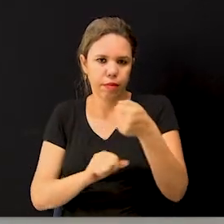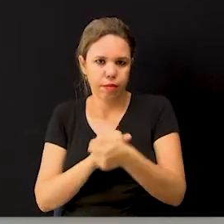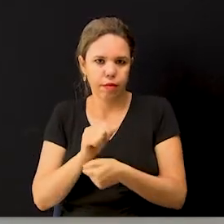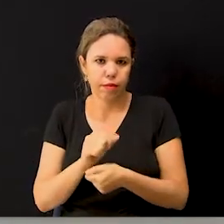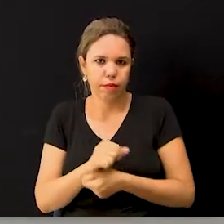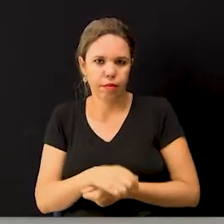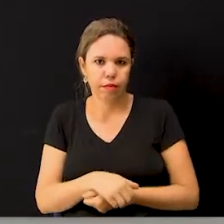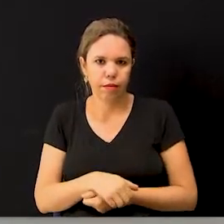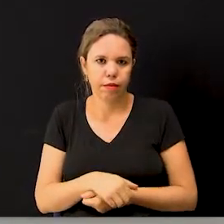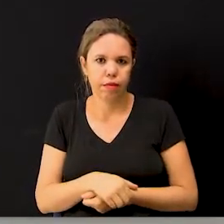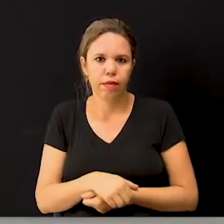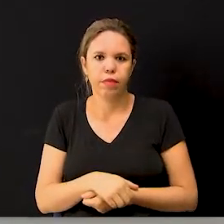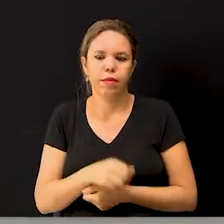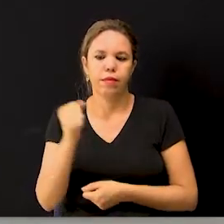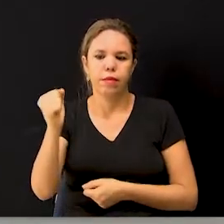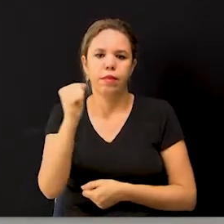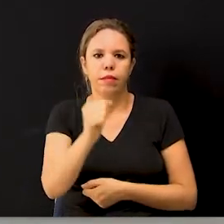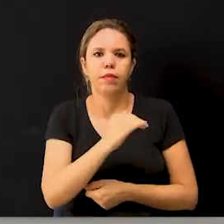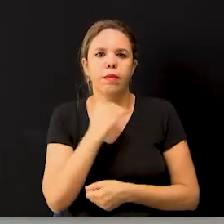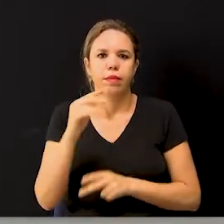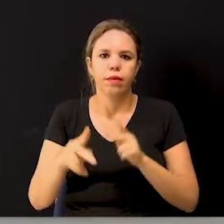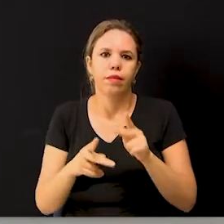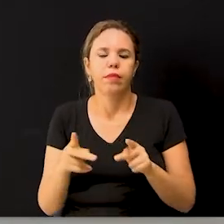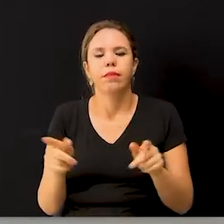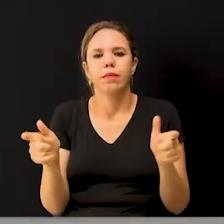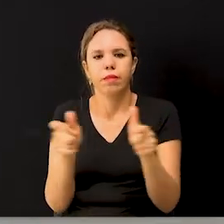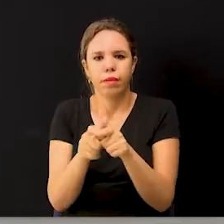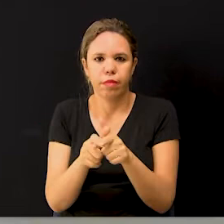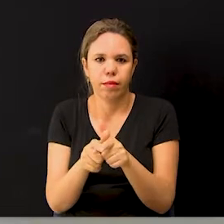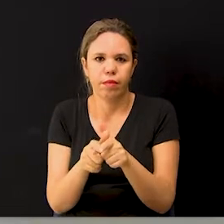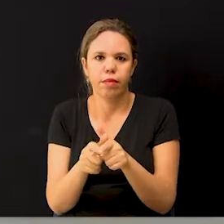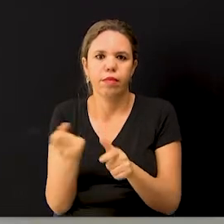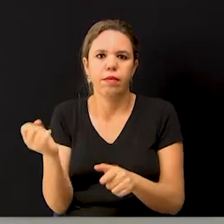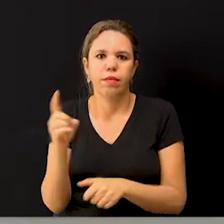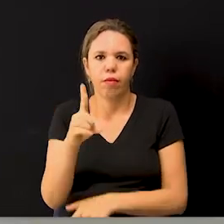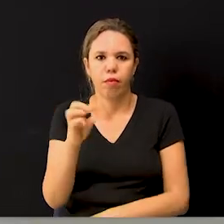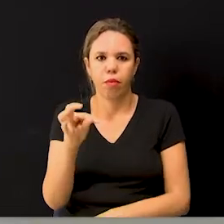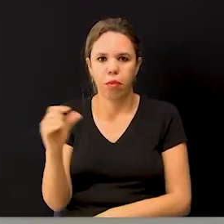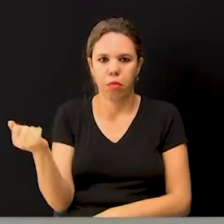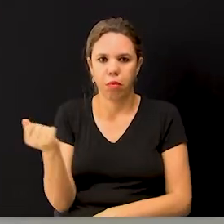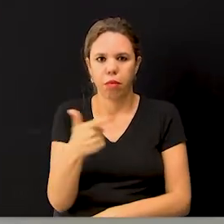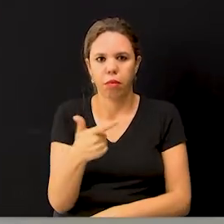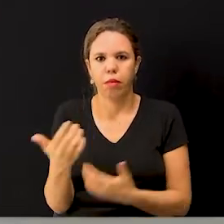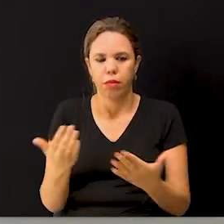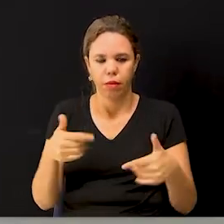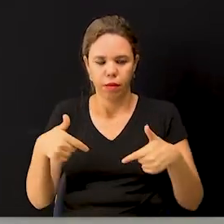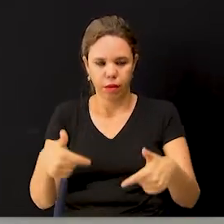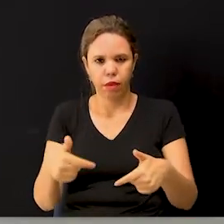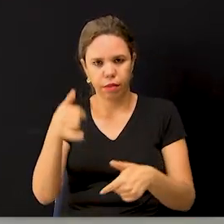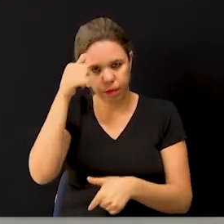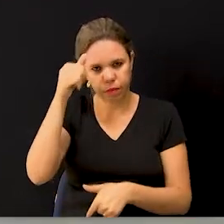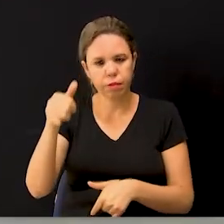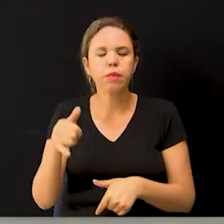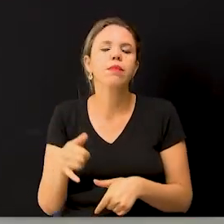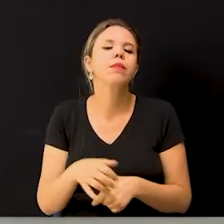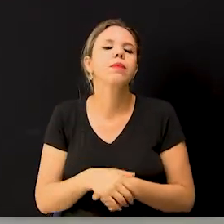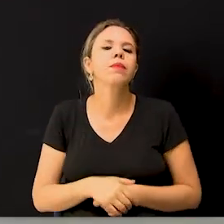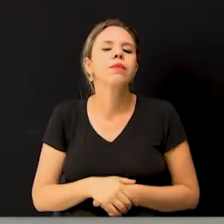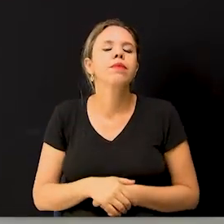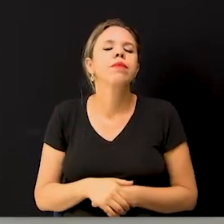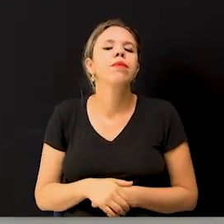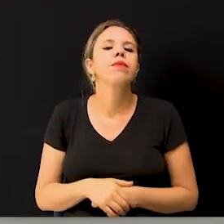está matando, ou sendo menos letal que a Delta, mas isso por ação, né,